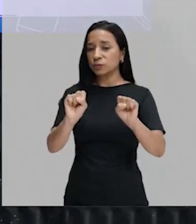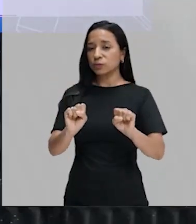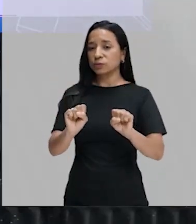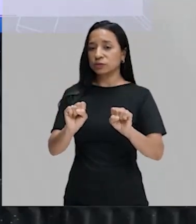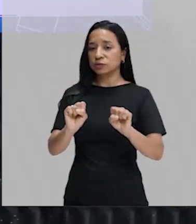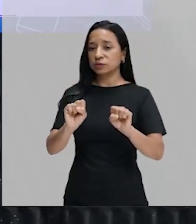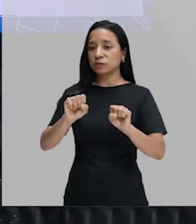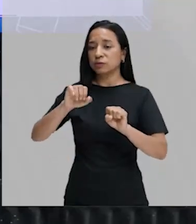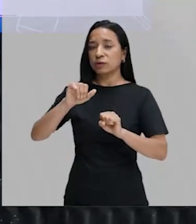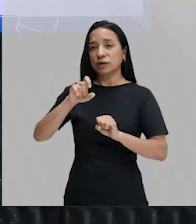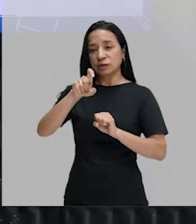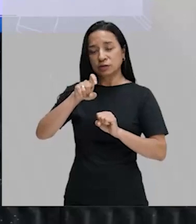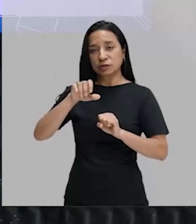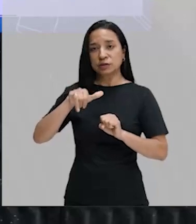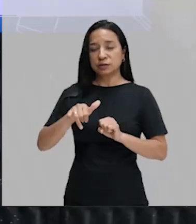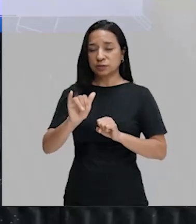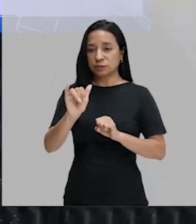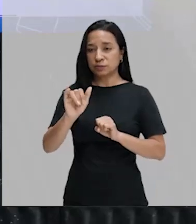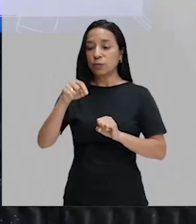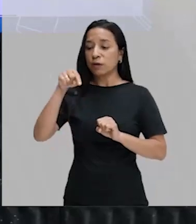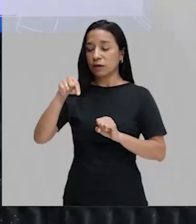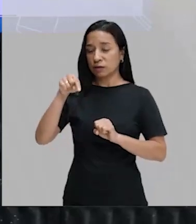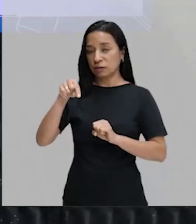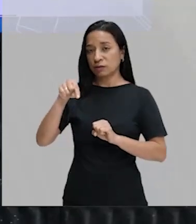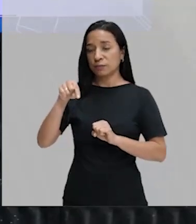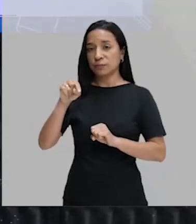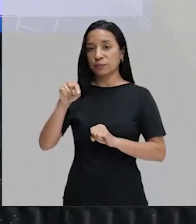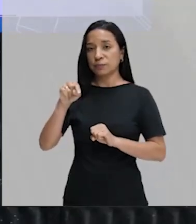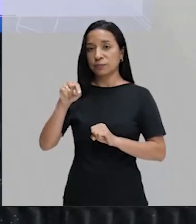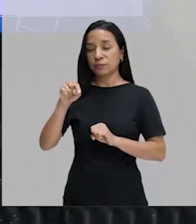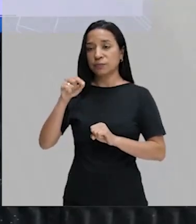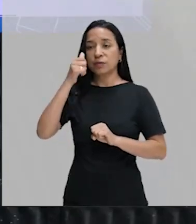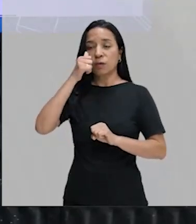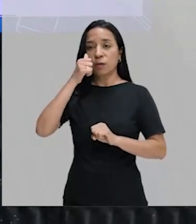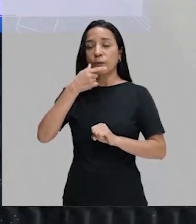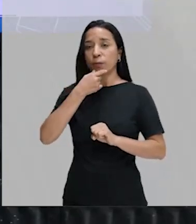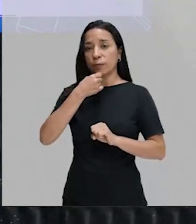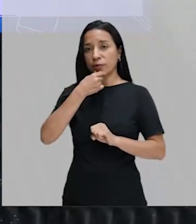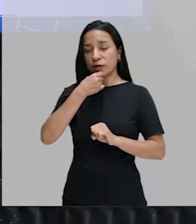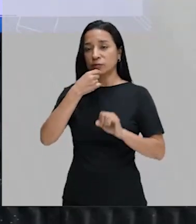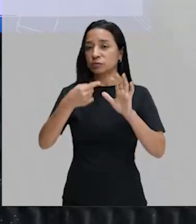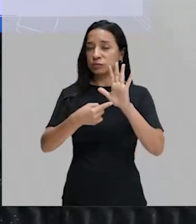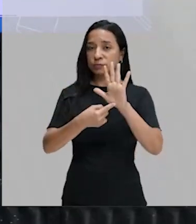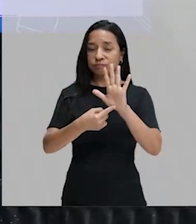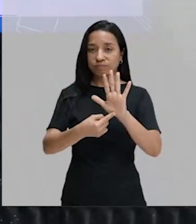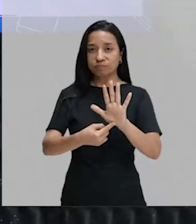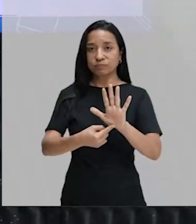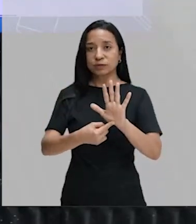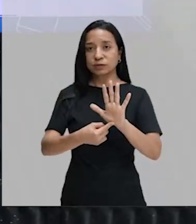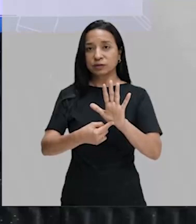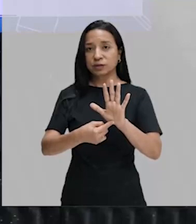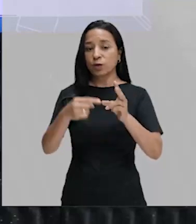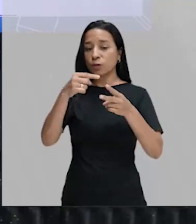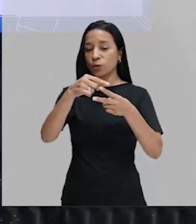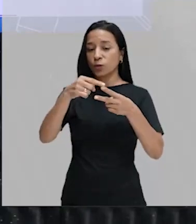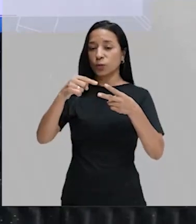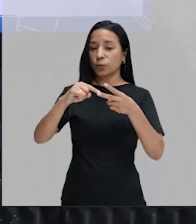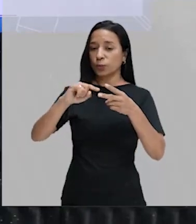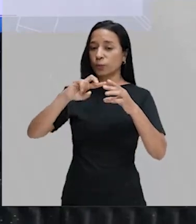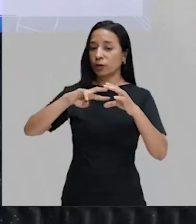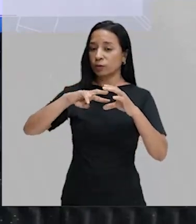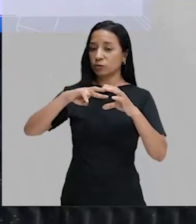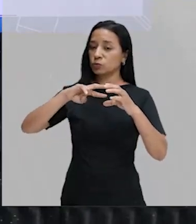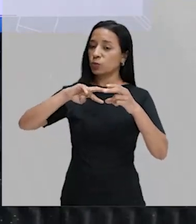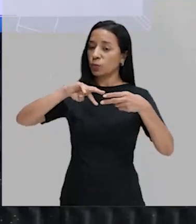XY. Vamos lembrar que no sistema XY, machos apresentam um par de cromossomo